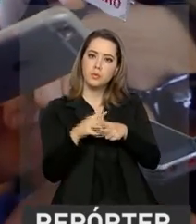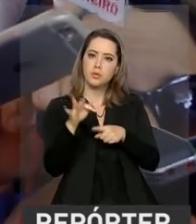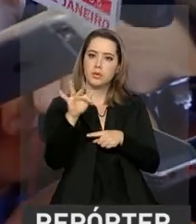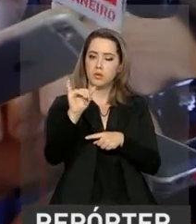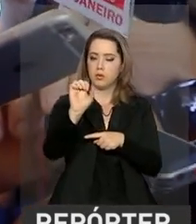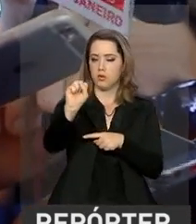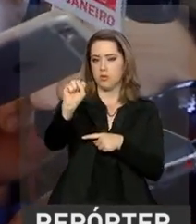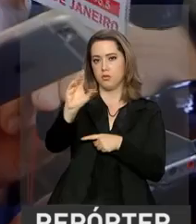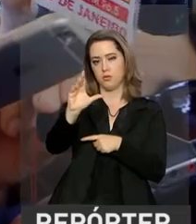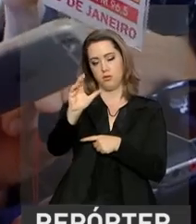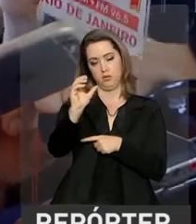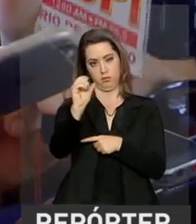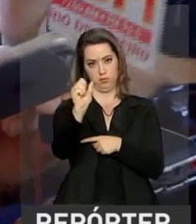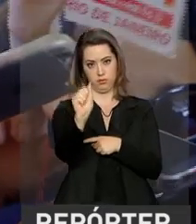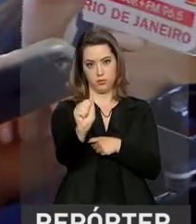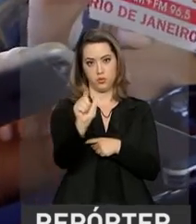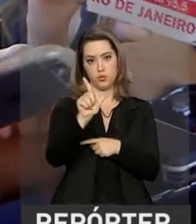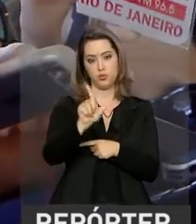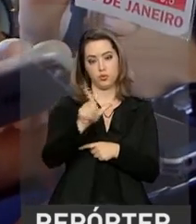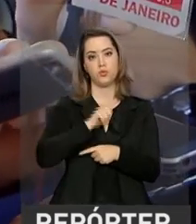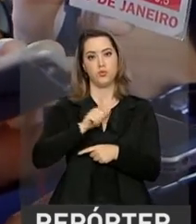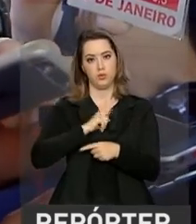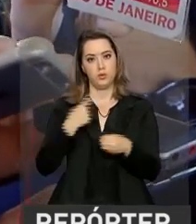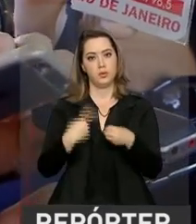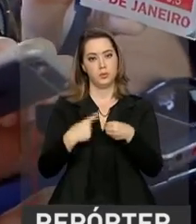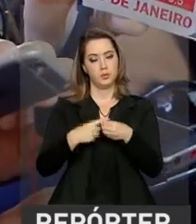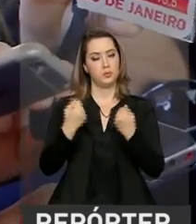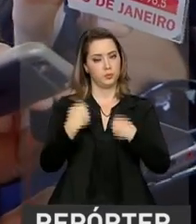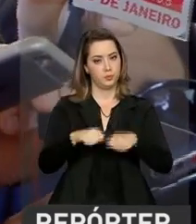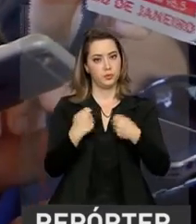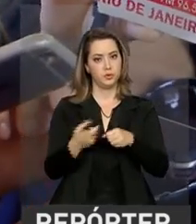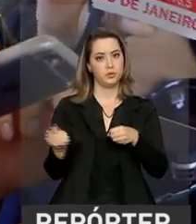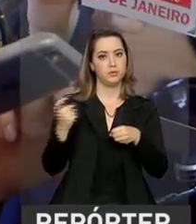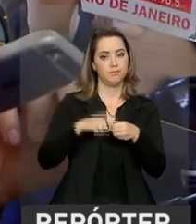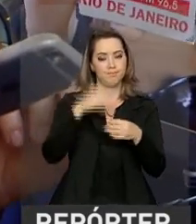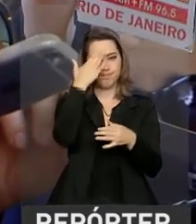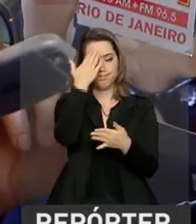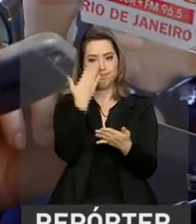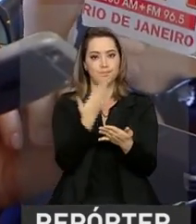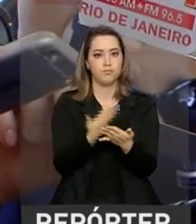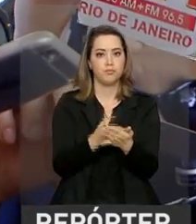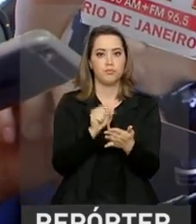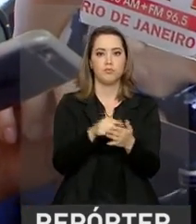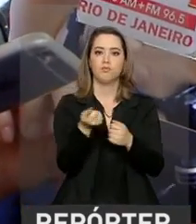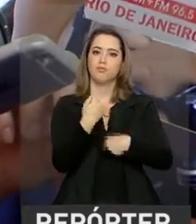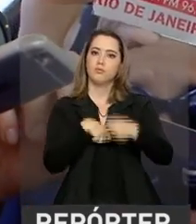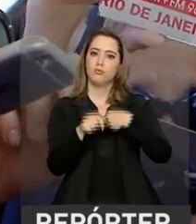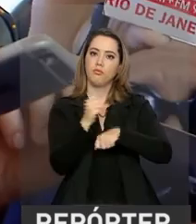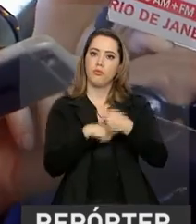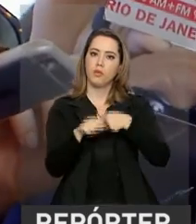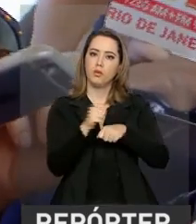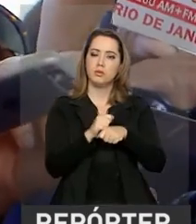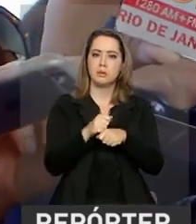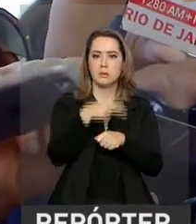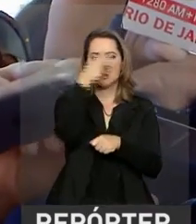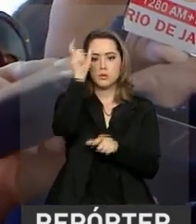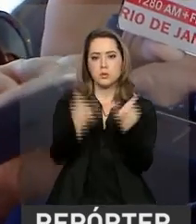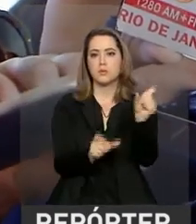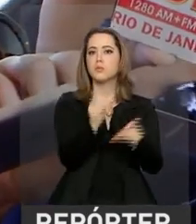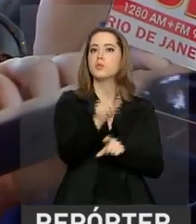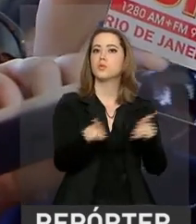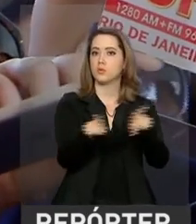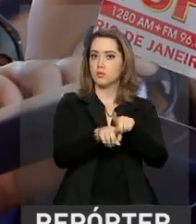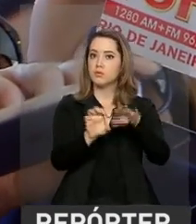restauração da confiança de consumidores e empresários na economia, visando que